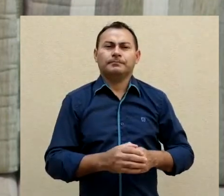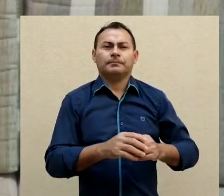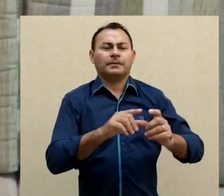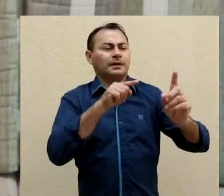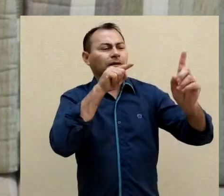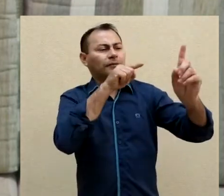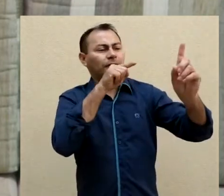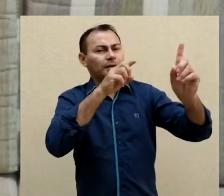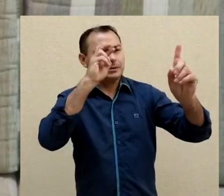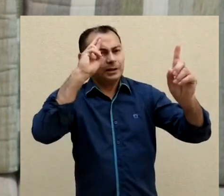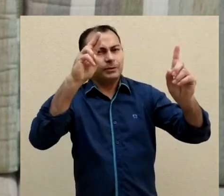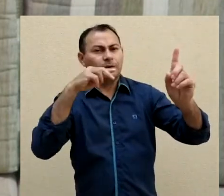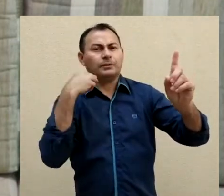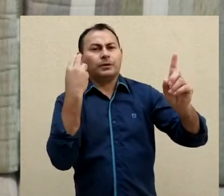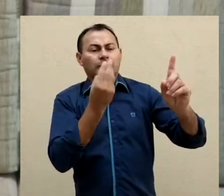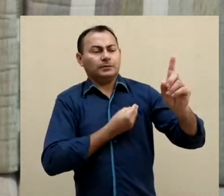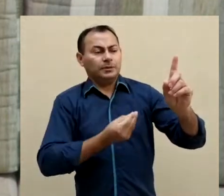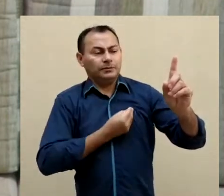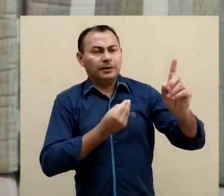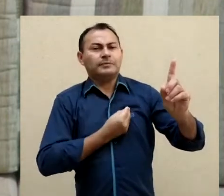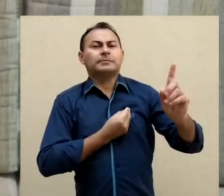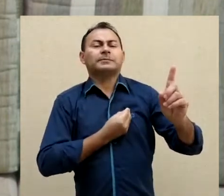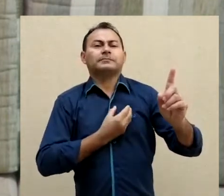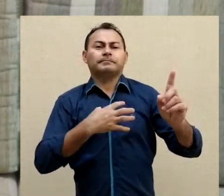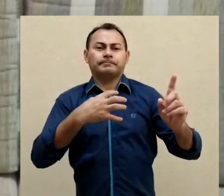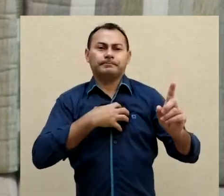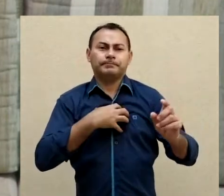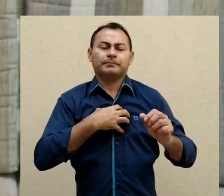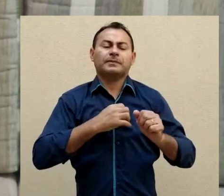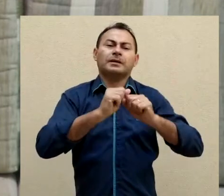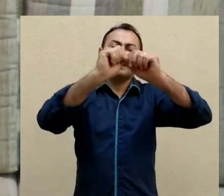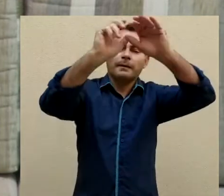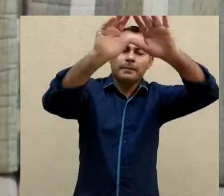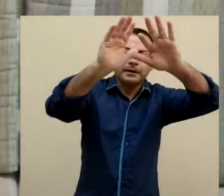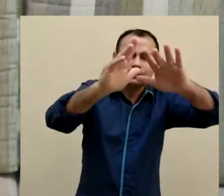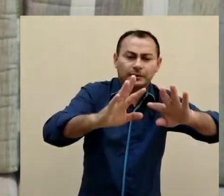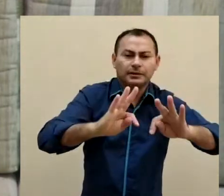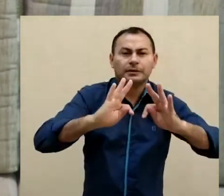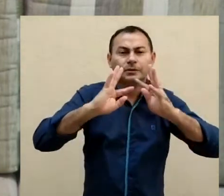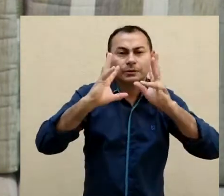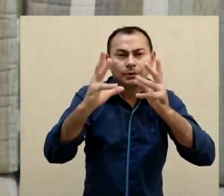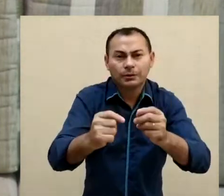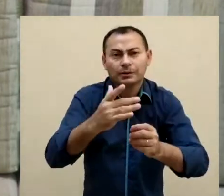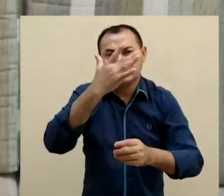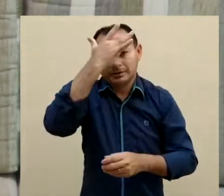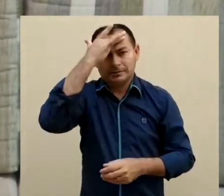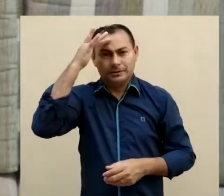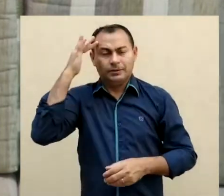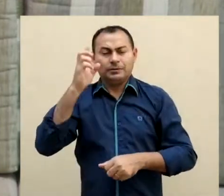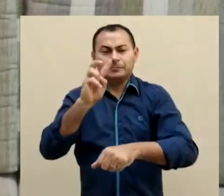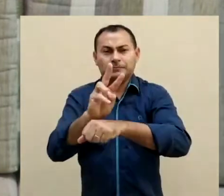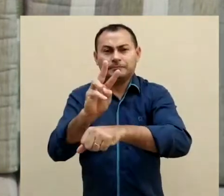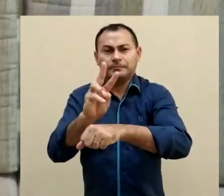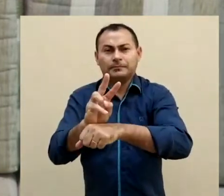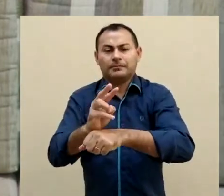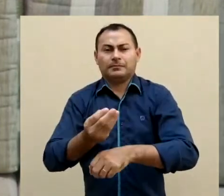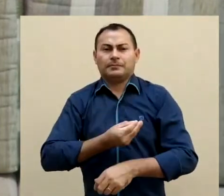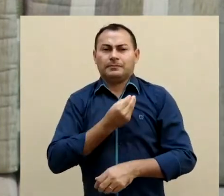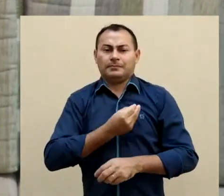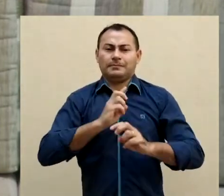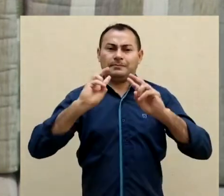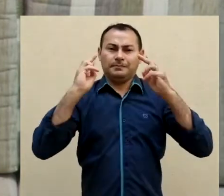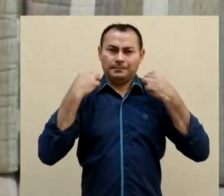Em vós somos, vivemos e existimos. Abençoai todos os que zelam pela